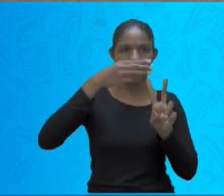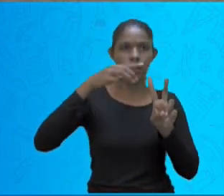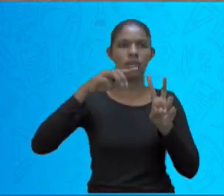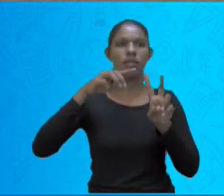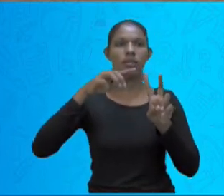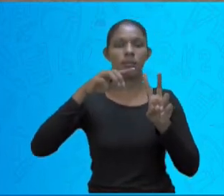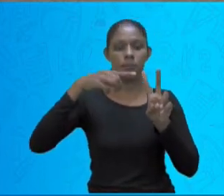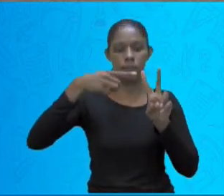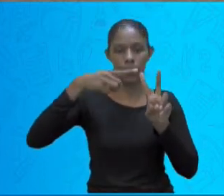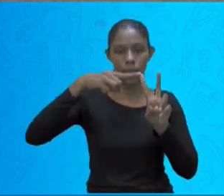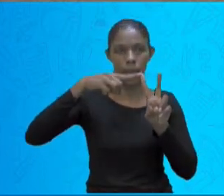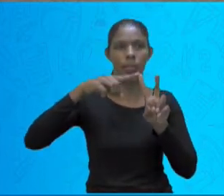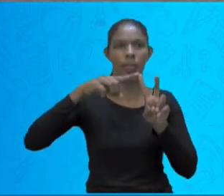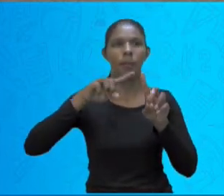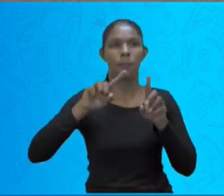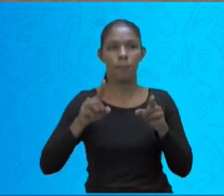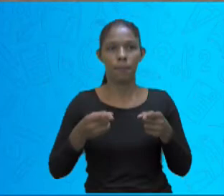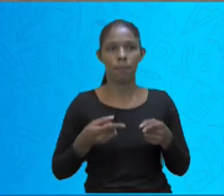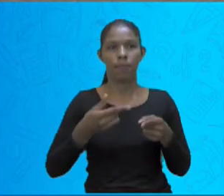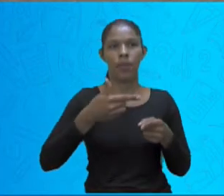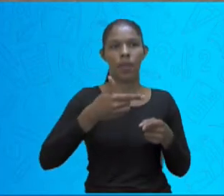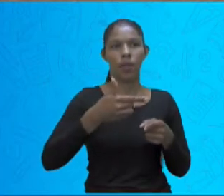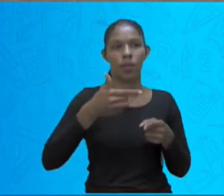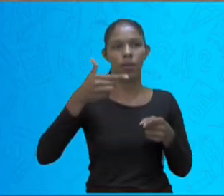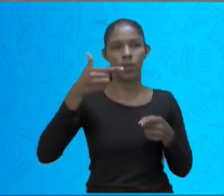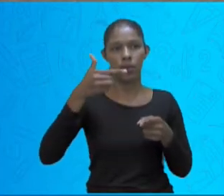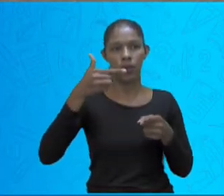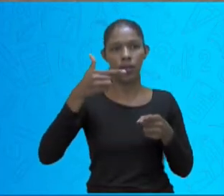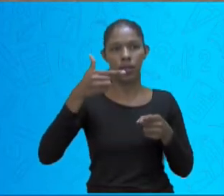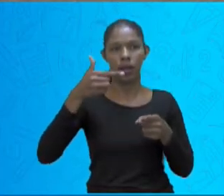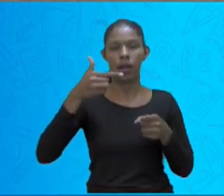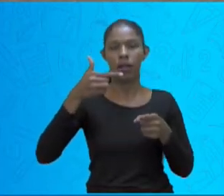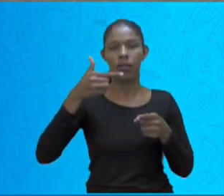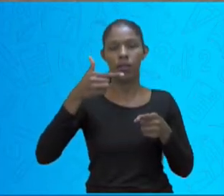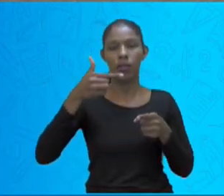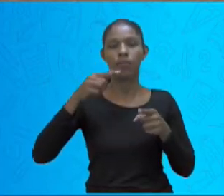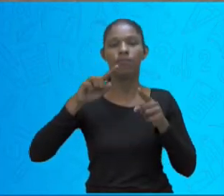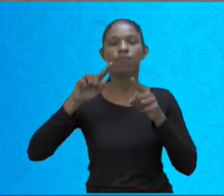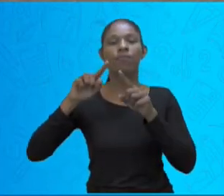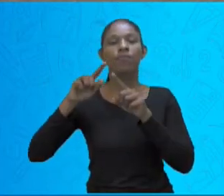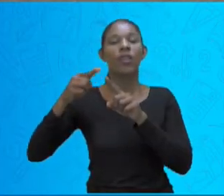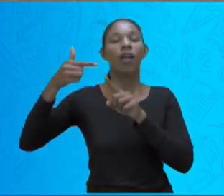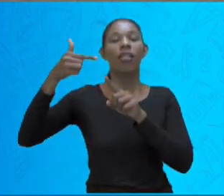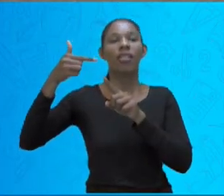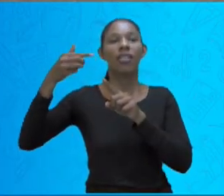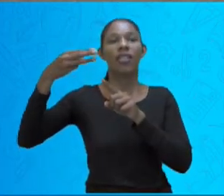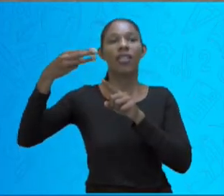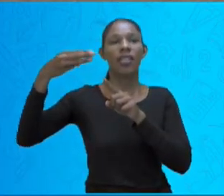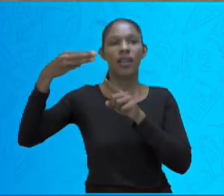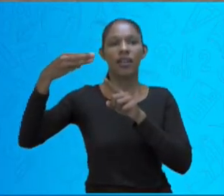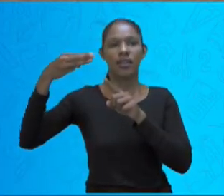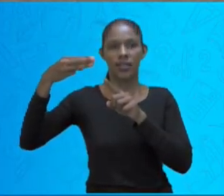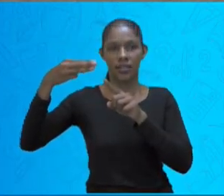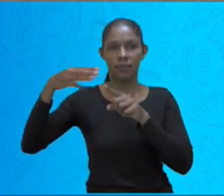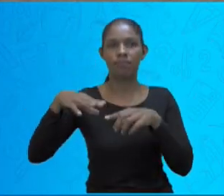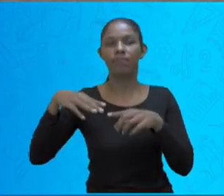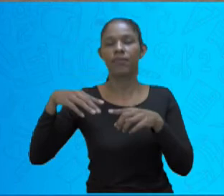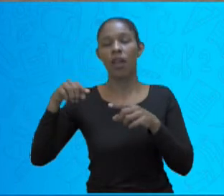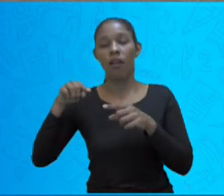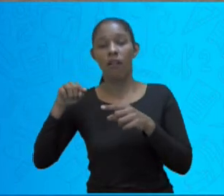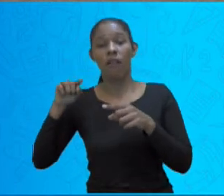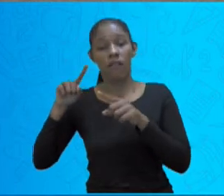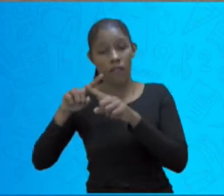raiz. Então, eu tenho 2 ao quadrado vezes. Qual é a raiz cúbica de 3? 3 vezes 3 vezes 3